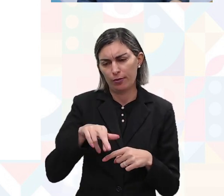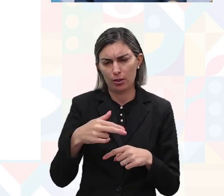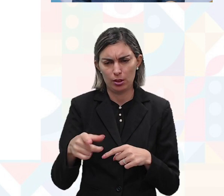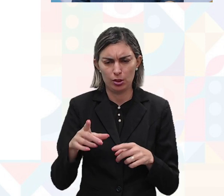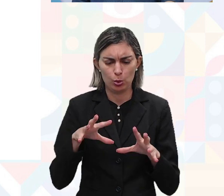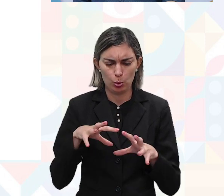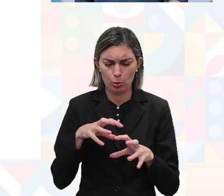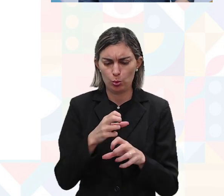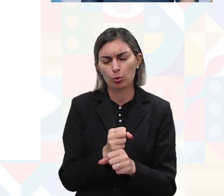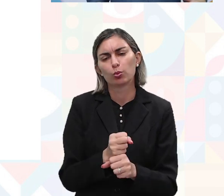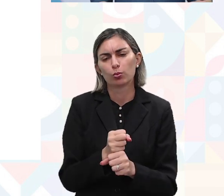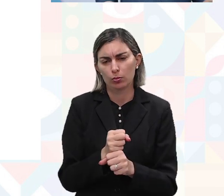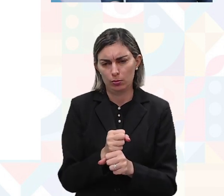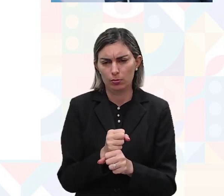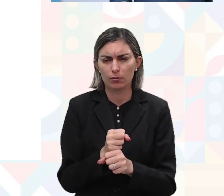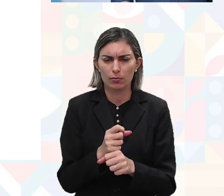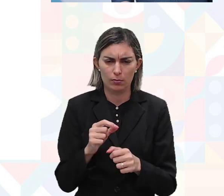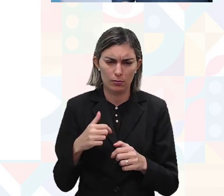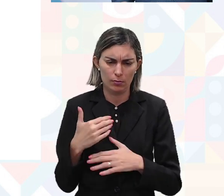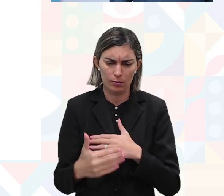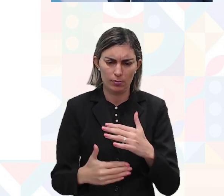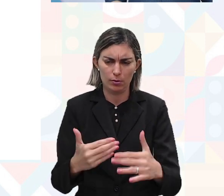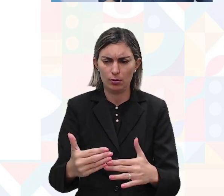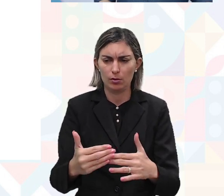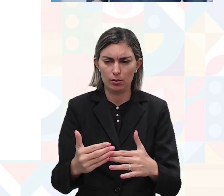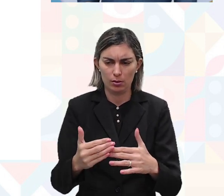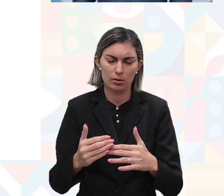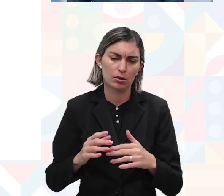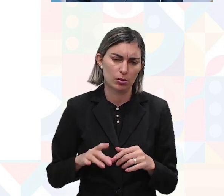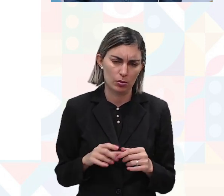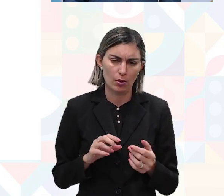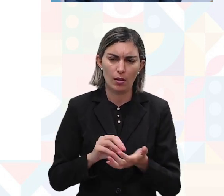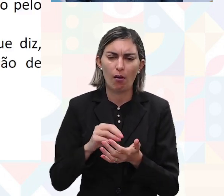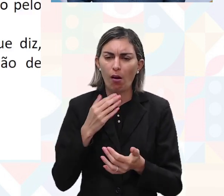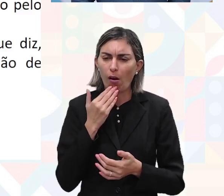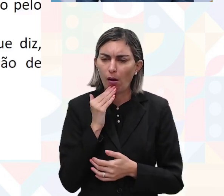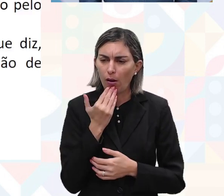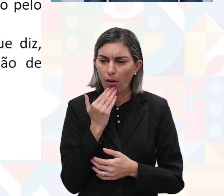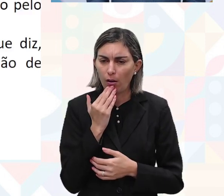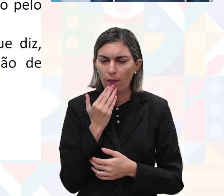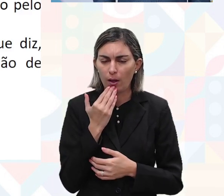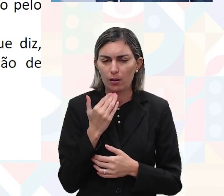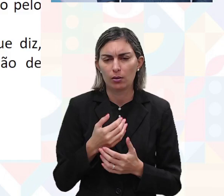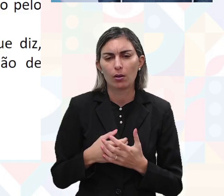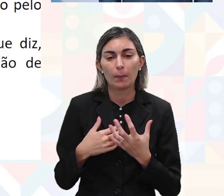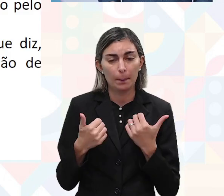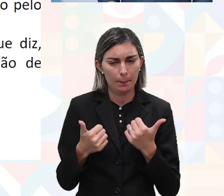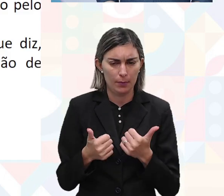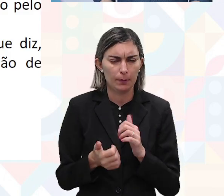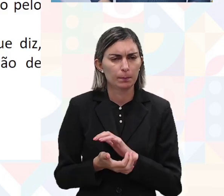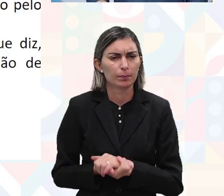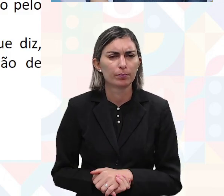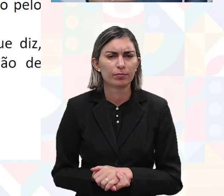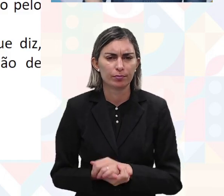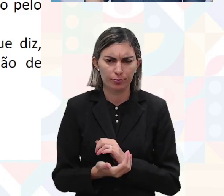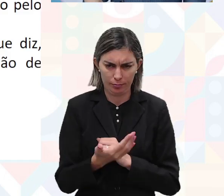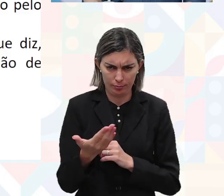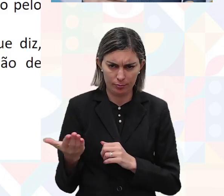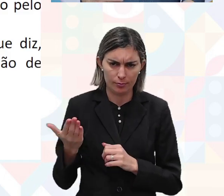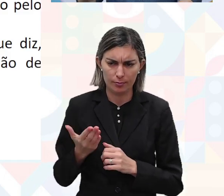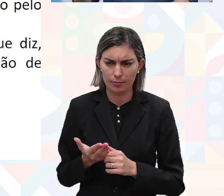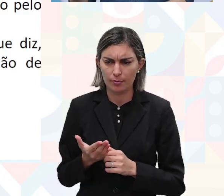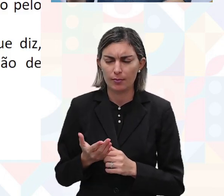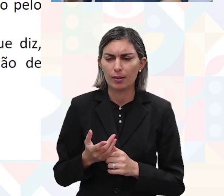de unidades produzidas em um processo que estão isentas de defeito. Muito bem. Além